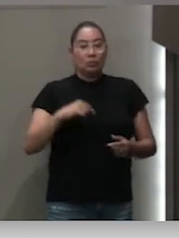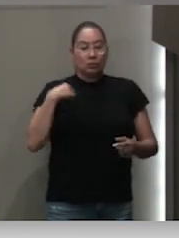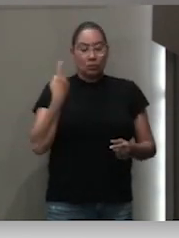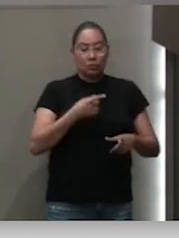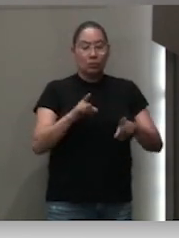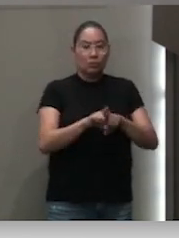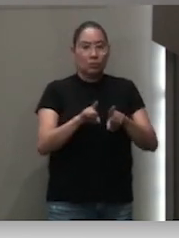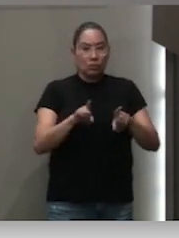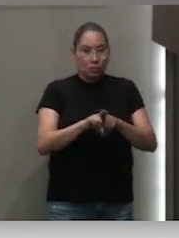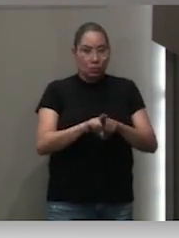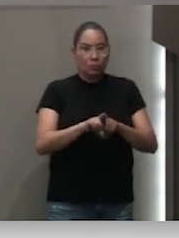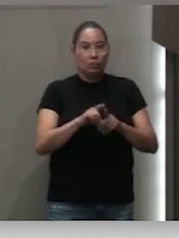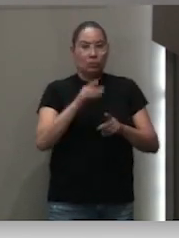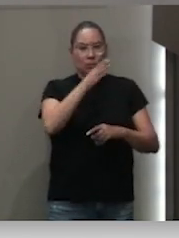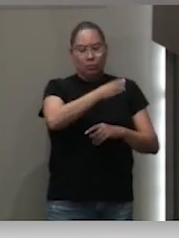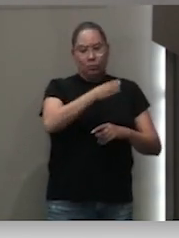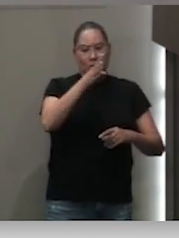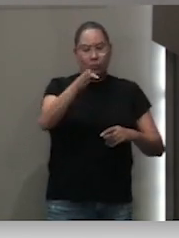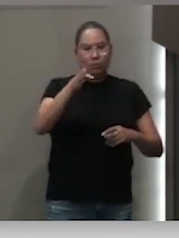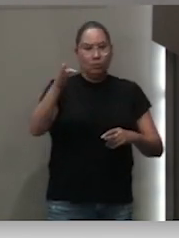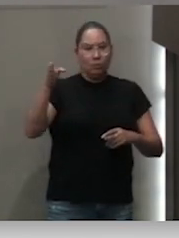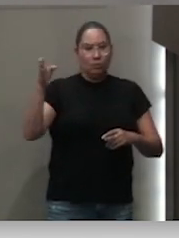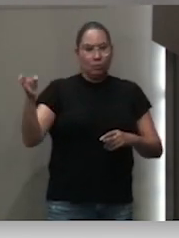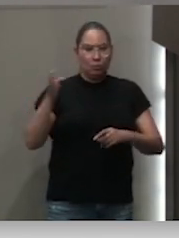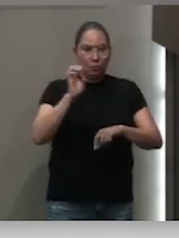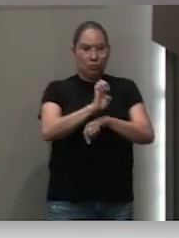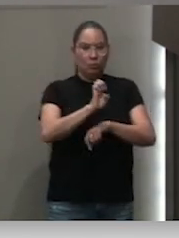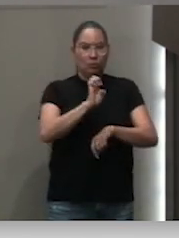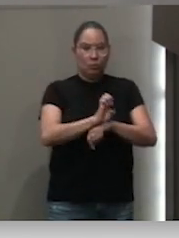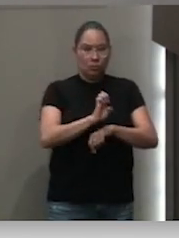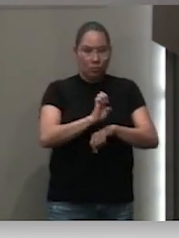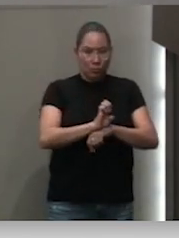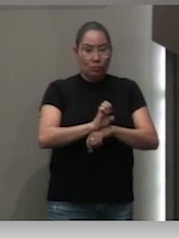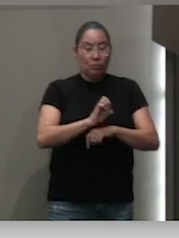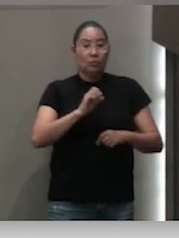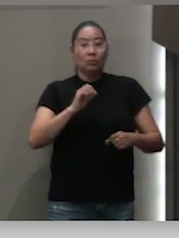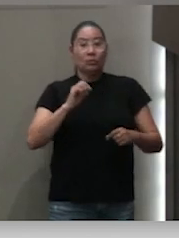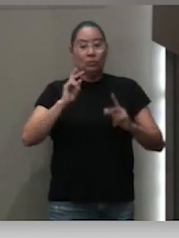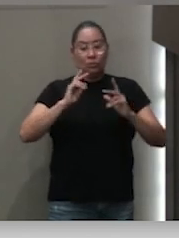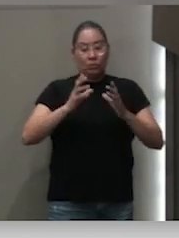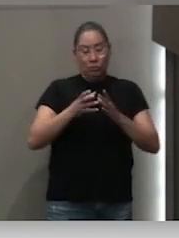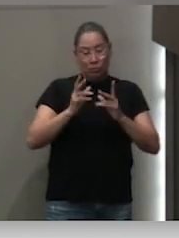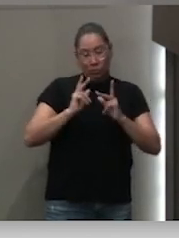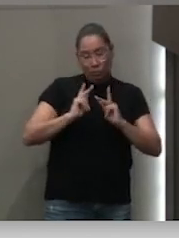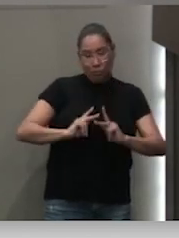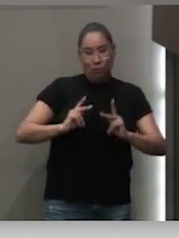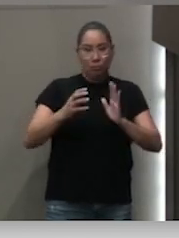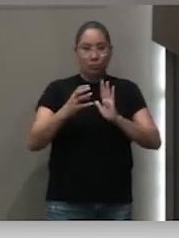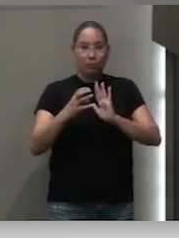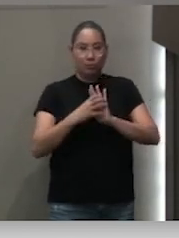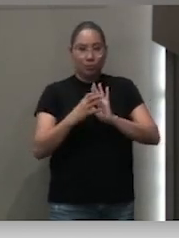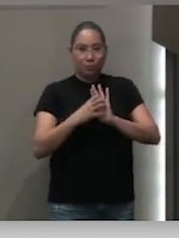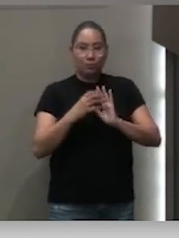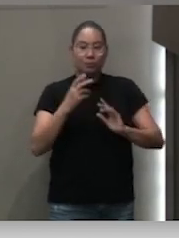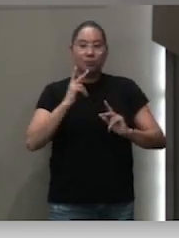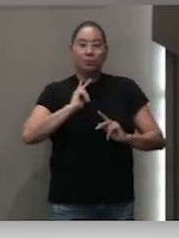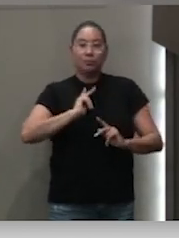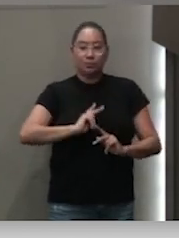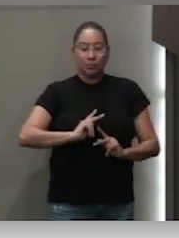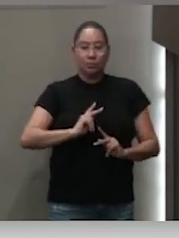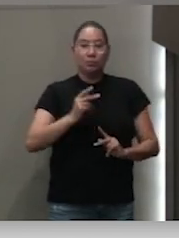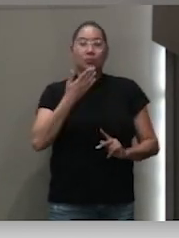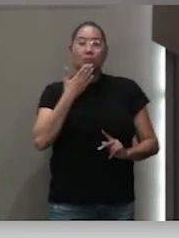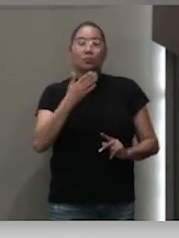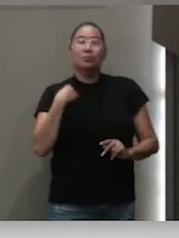inclusive instados pelo pessoal do Detran a retirar essa Moção e nós firmamos posição produzimos